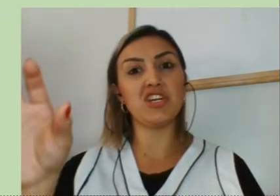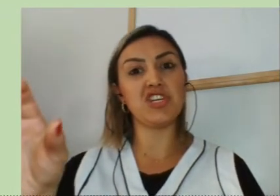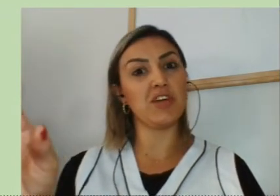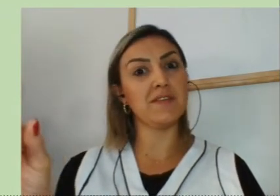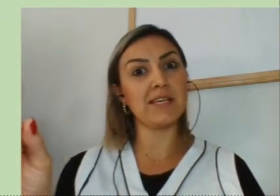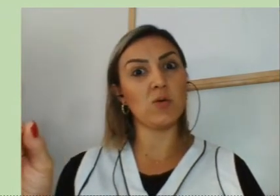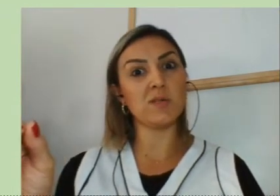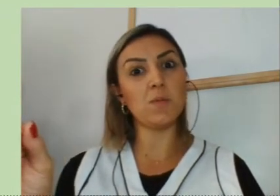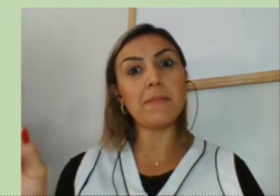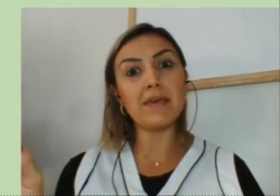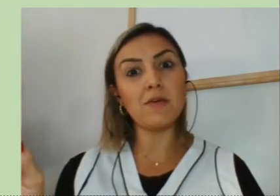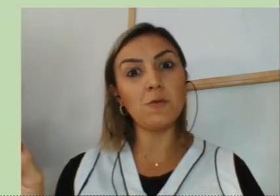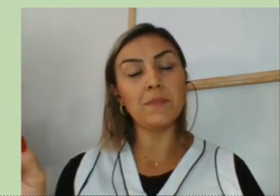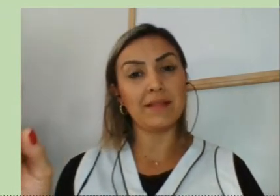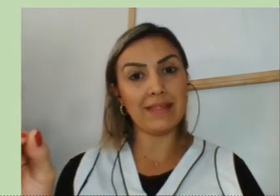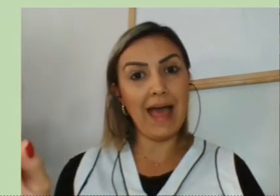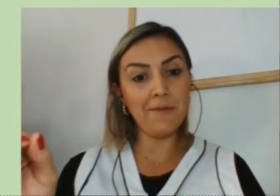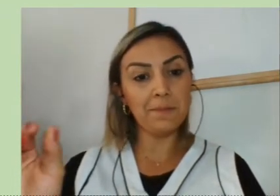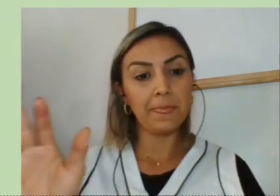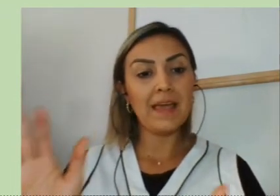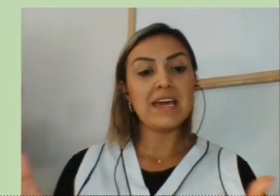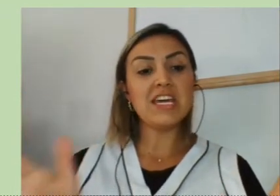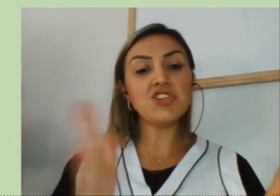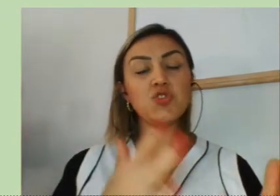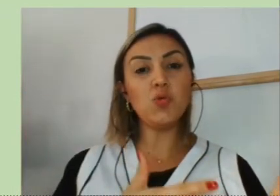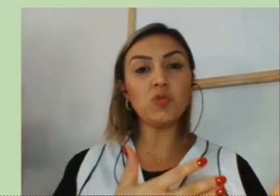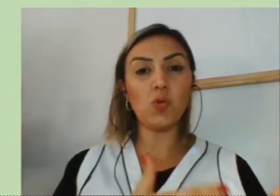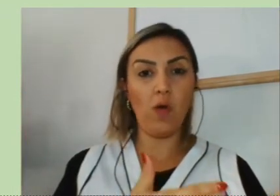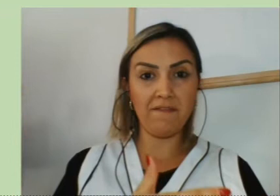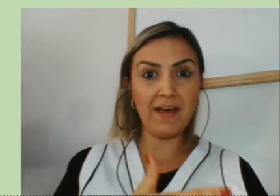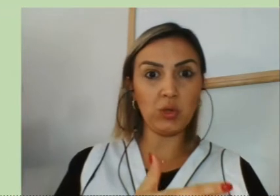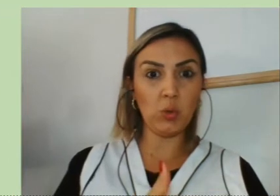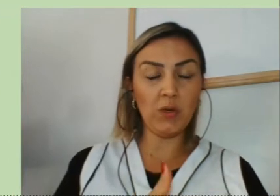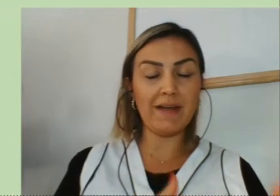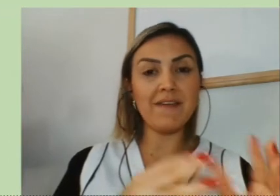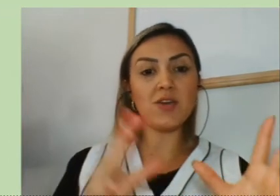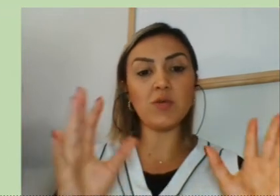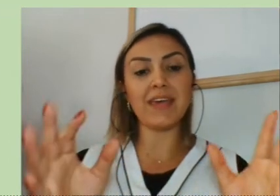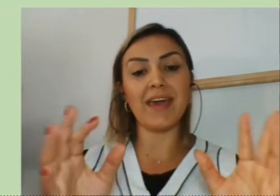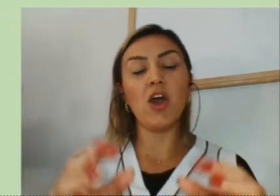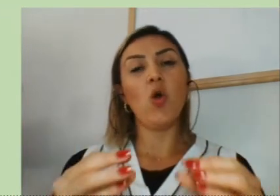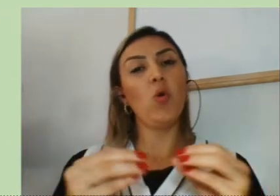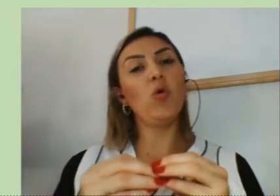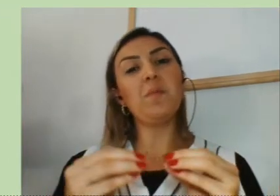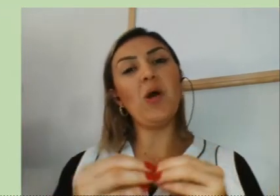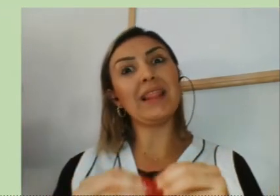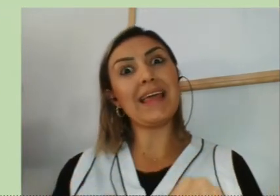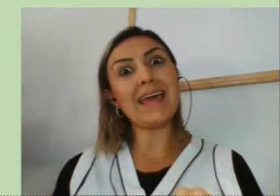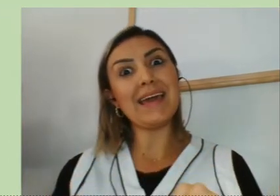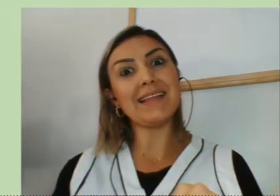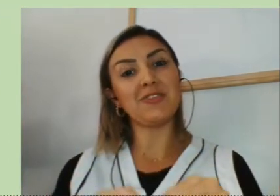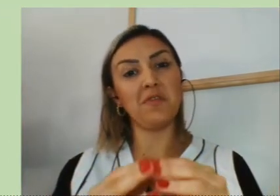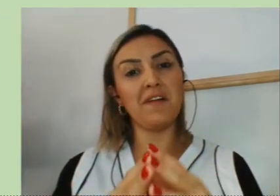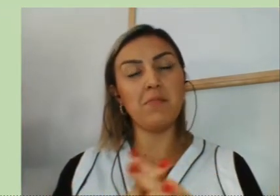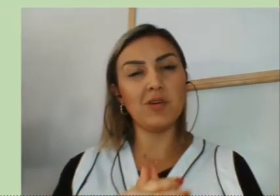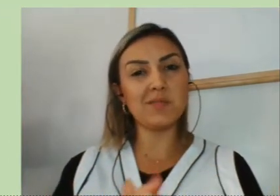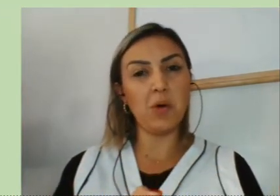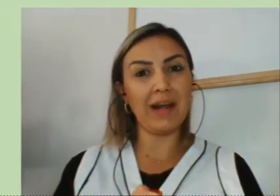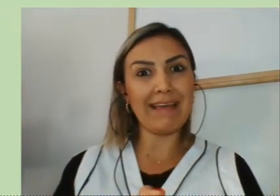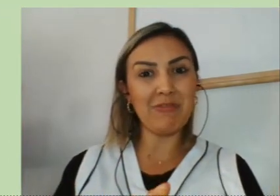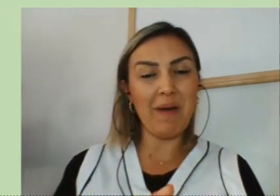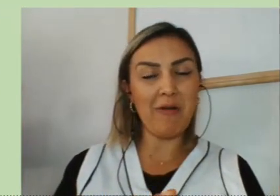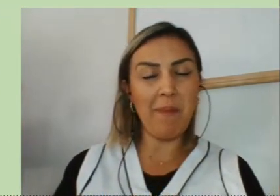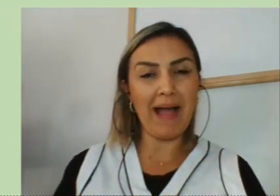quantidade de energia que você consumiu. Tá? E junto com a fatura vem o quê? O boleto, o